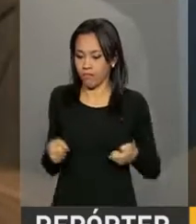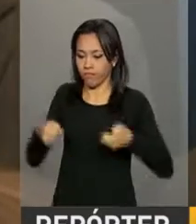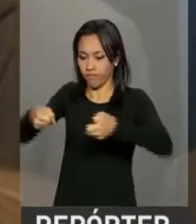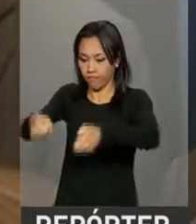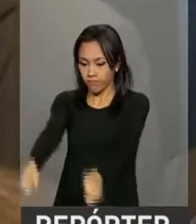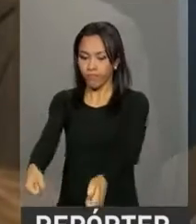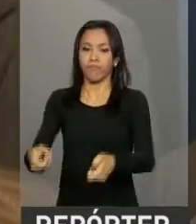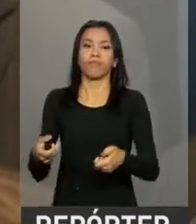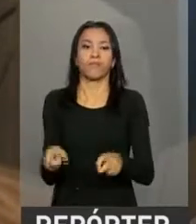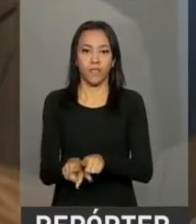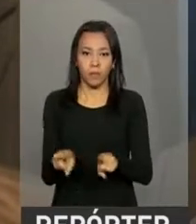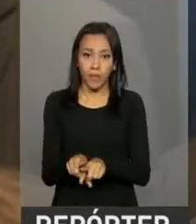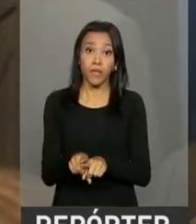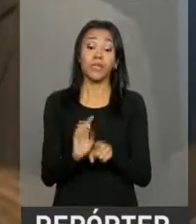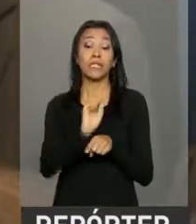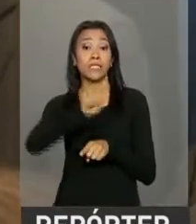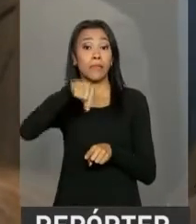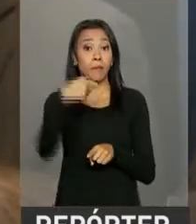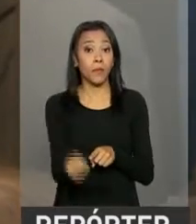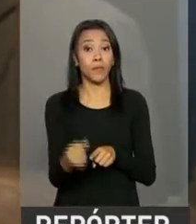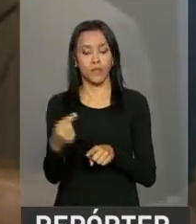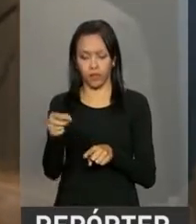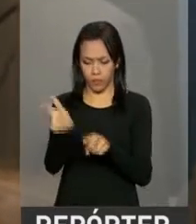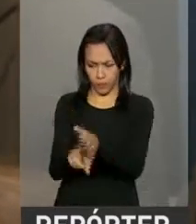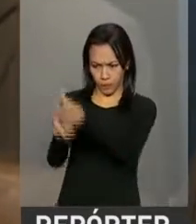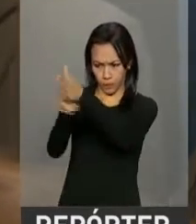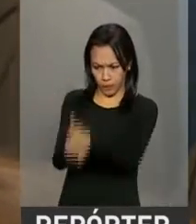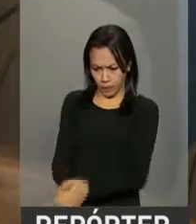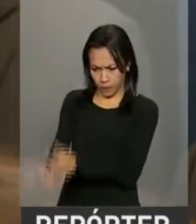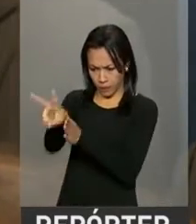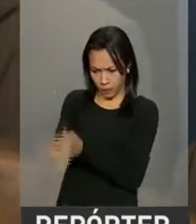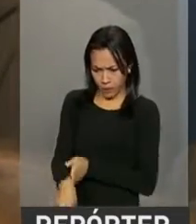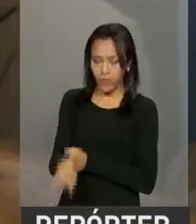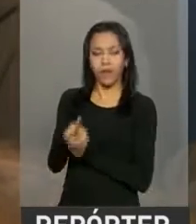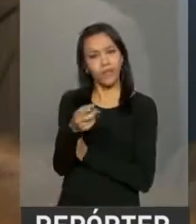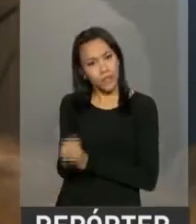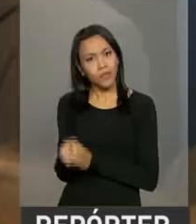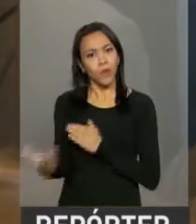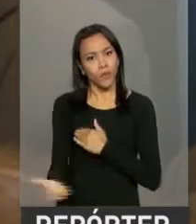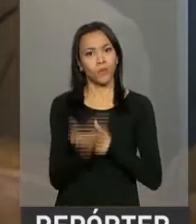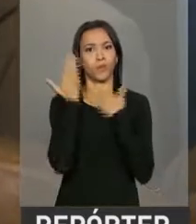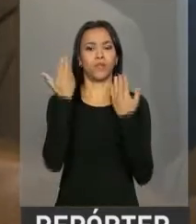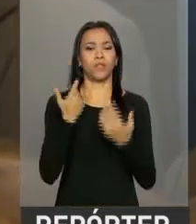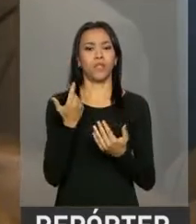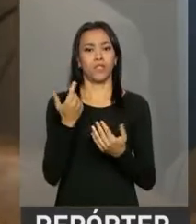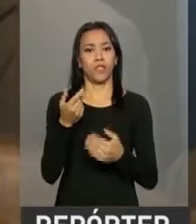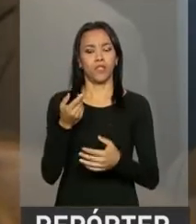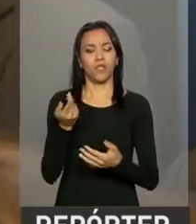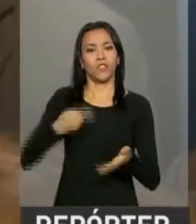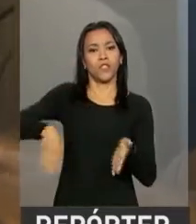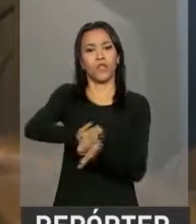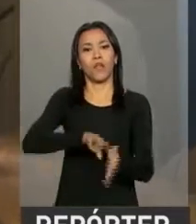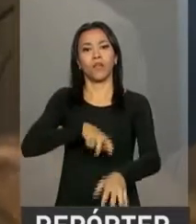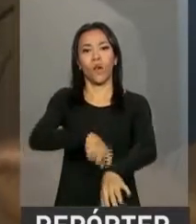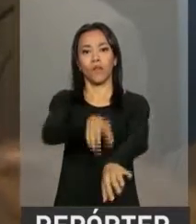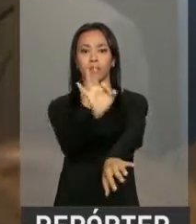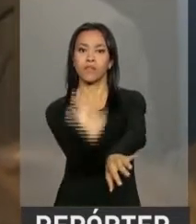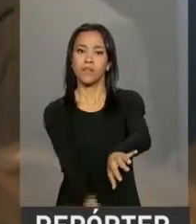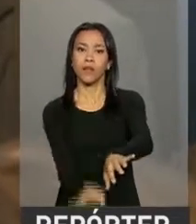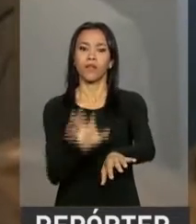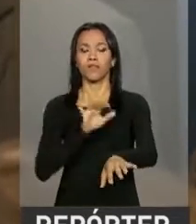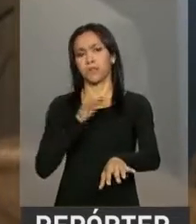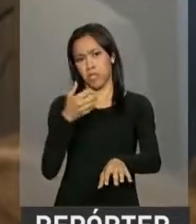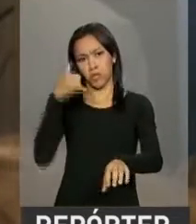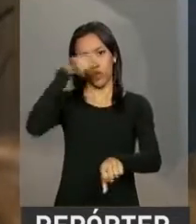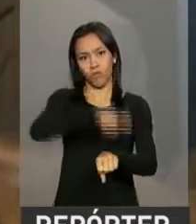a checagem de sua bagagem, passem com segurança. Isso também ajuda na questão da pontualidade nos voos no Brasil, tanto no voo